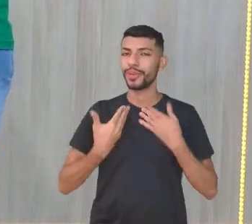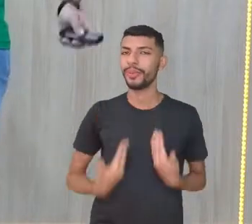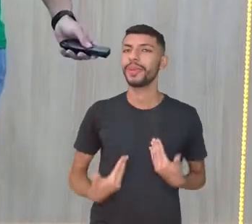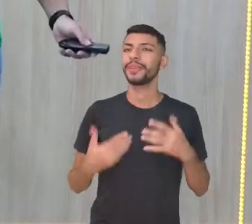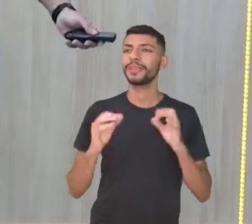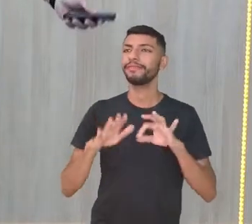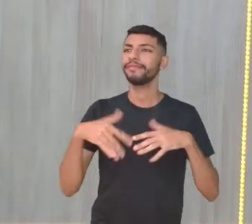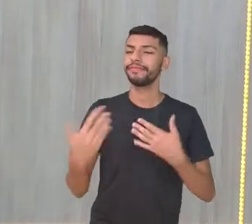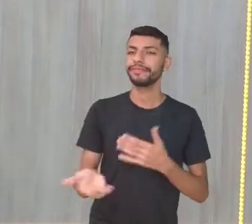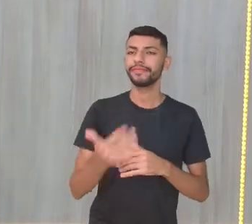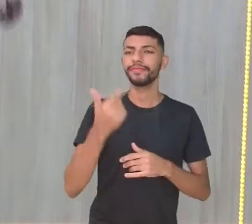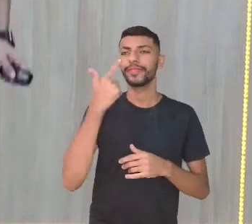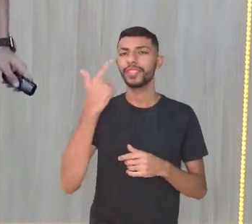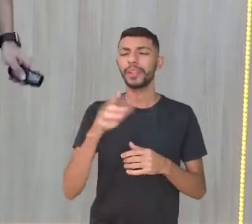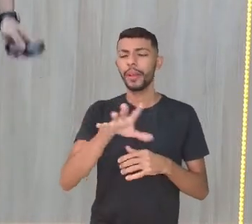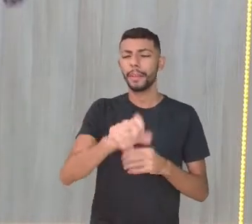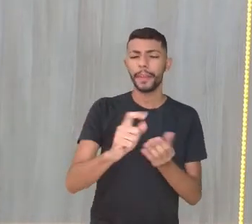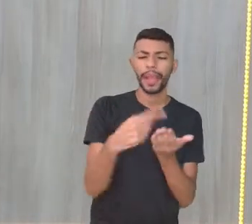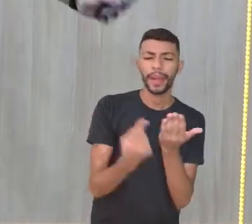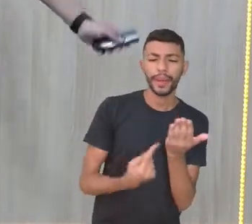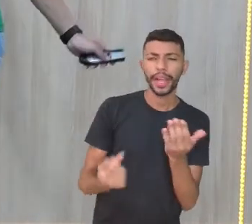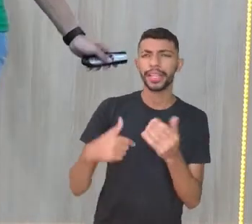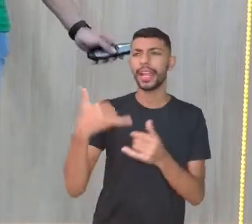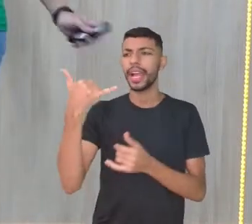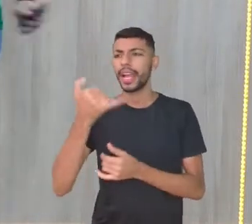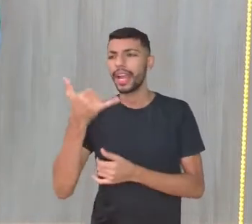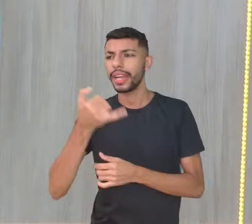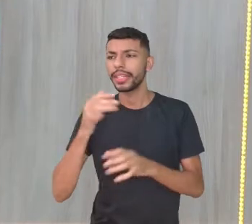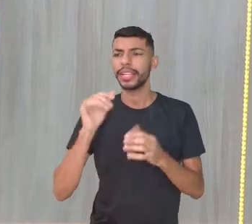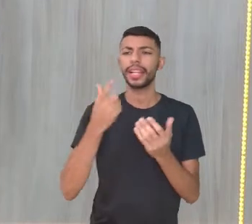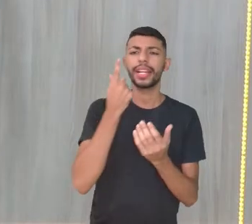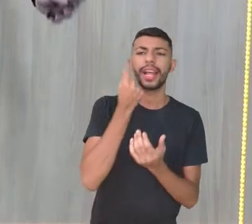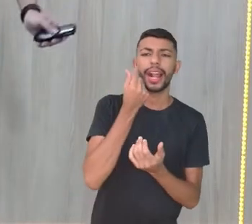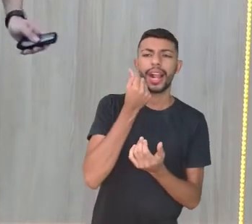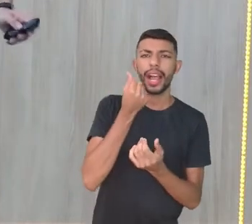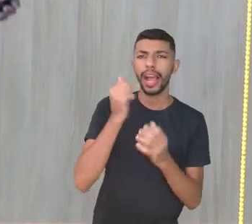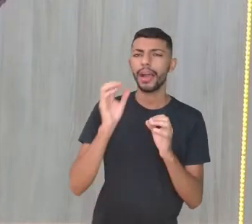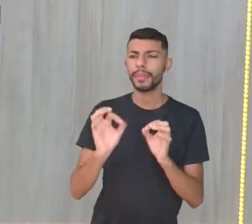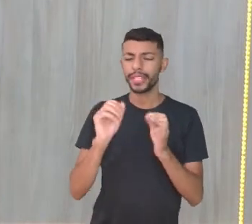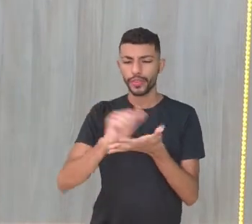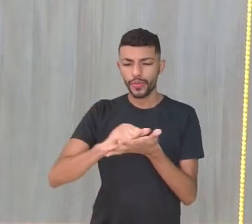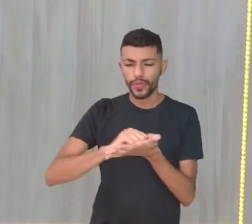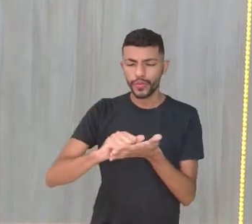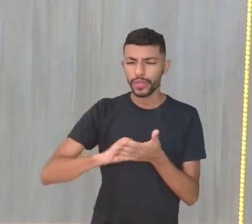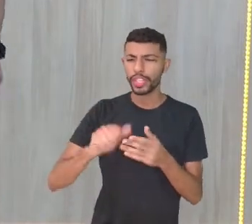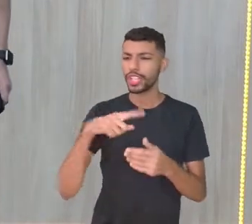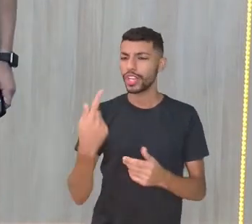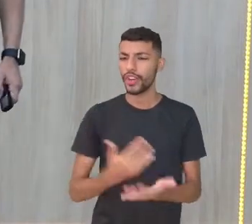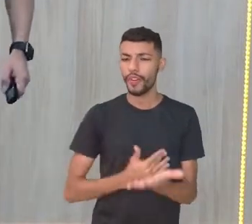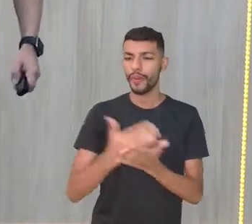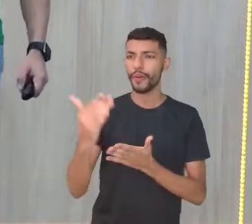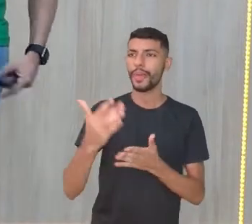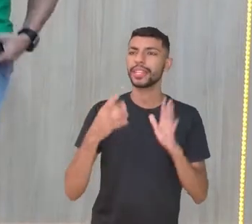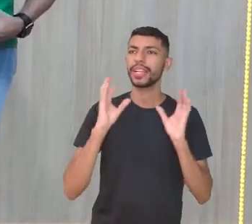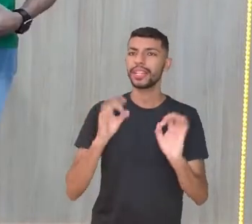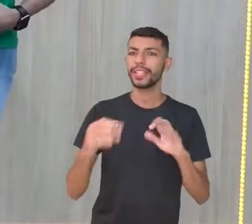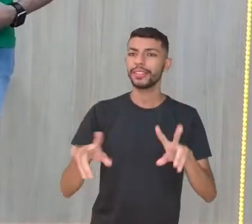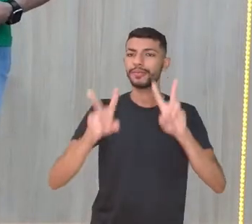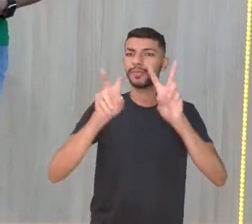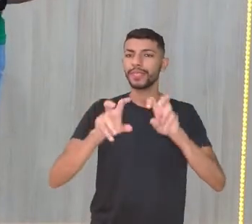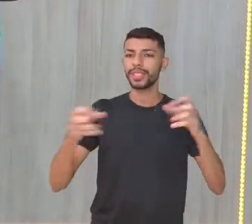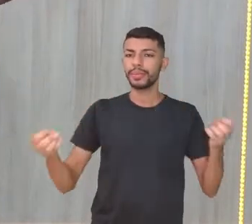vai chegando aí, vai pegando seu caderno, sua caneta, o seu lápis, borracha, que a gente vai começar aí um